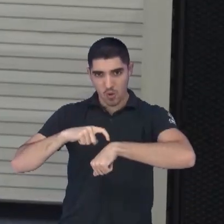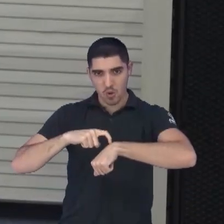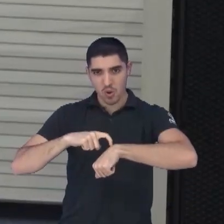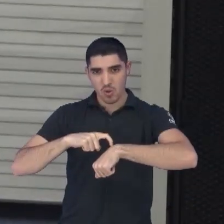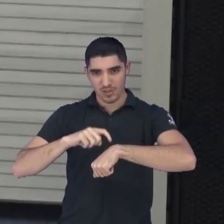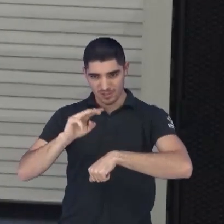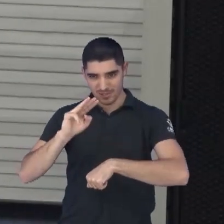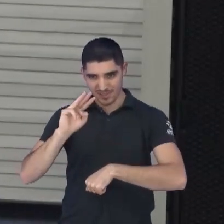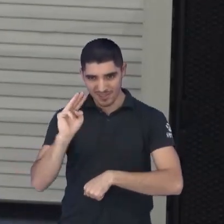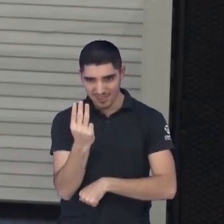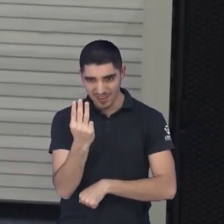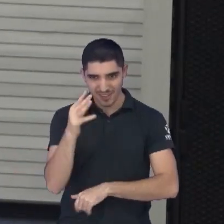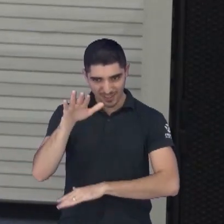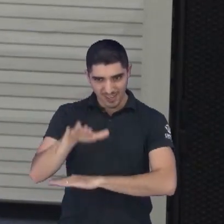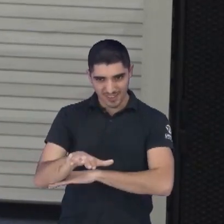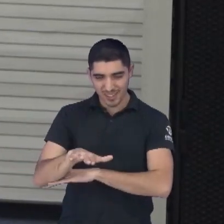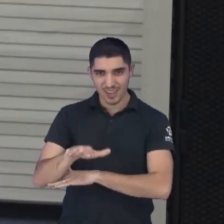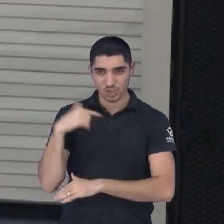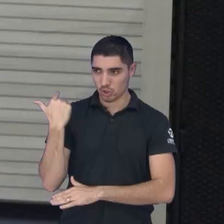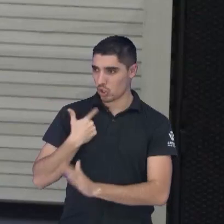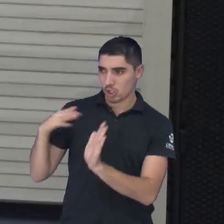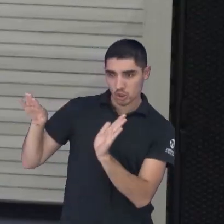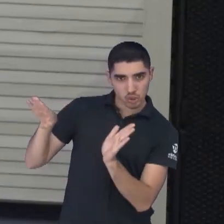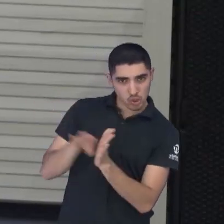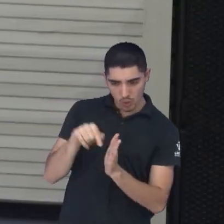15 horas que nós estamos aqui discutindo.